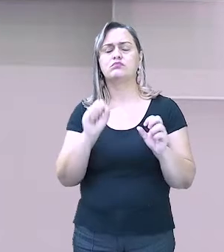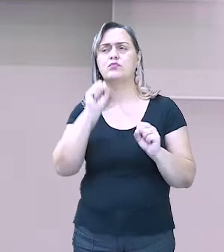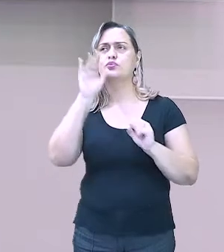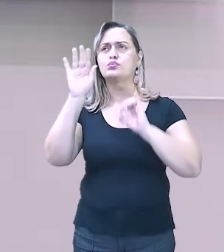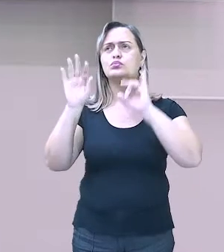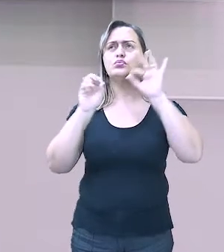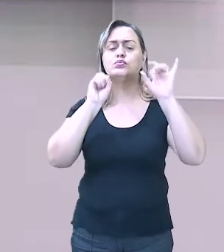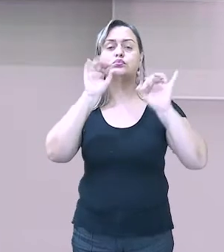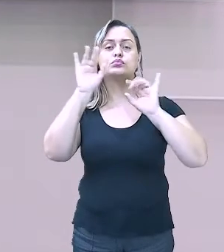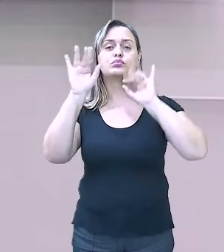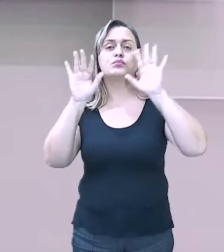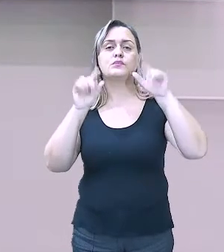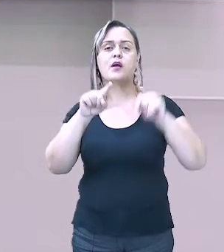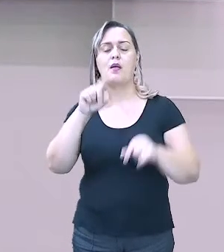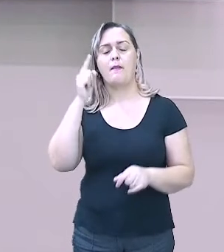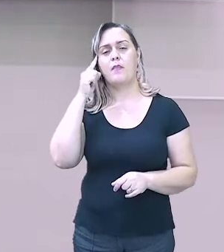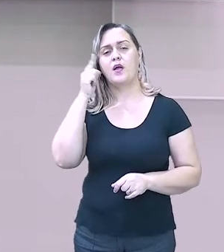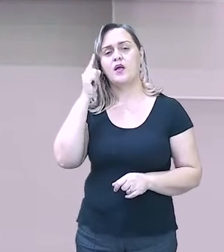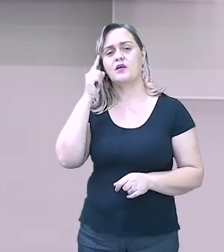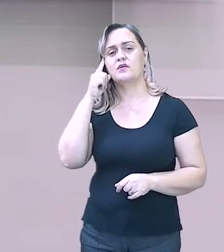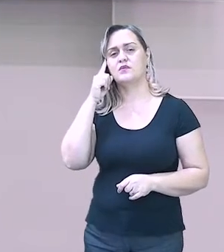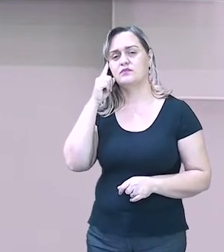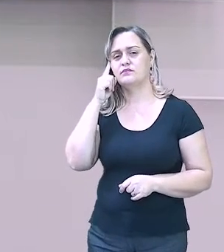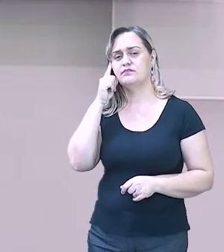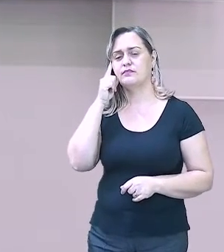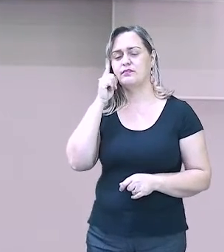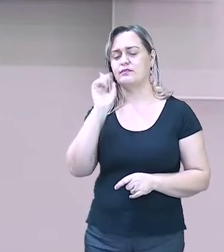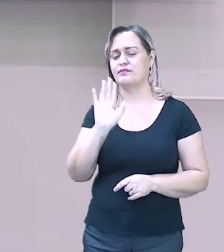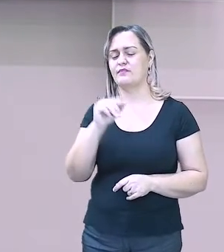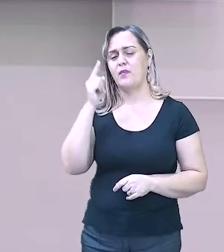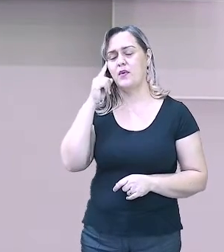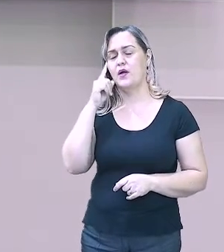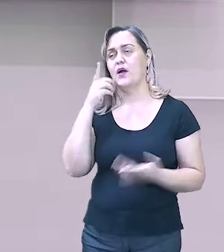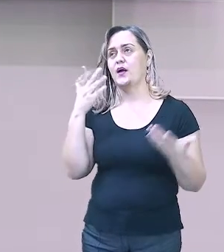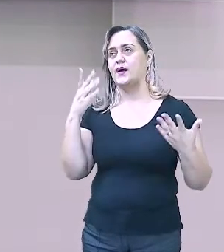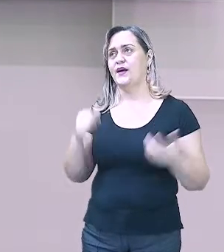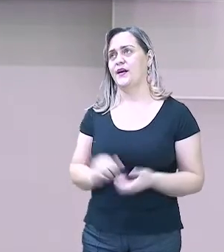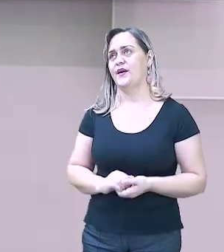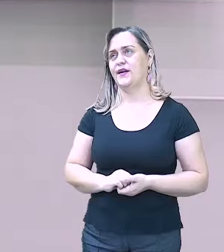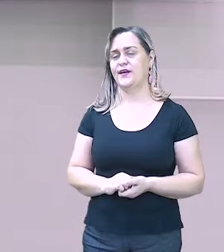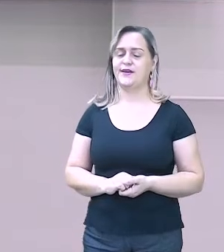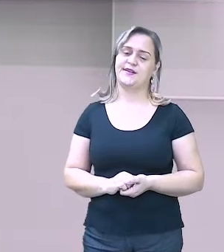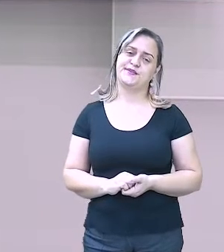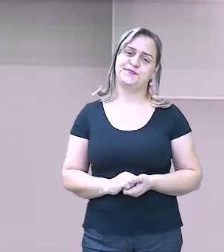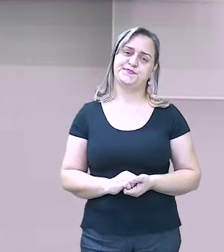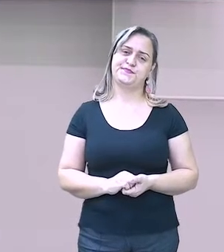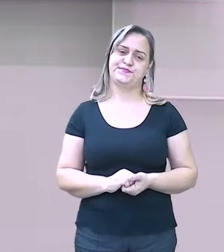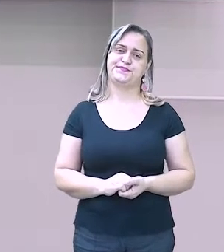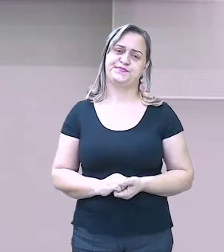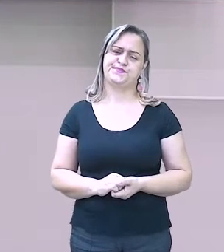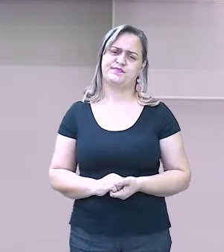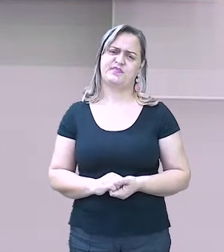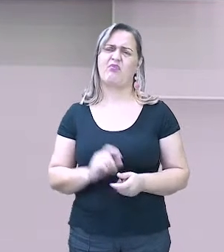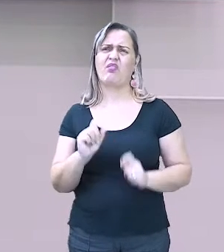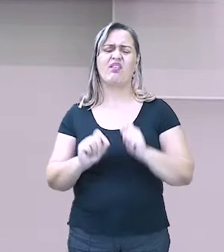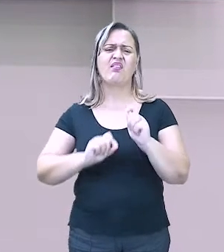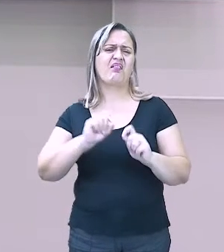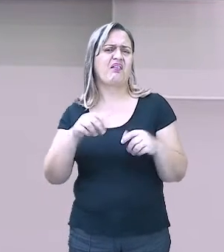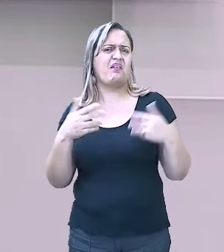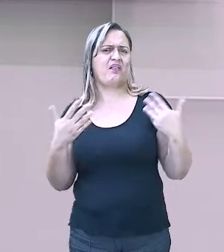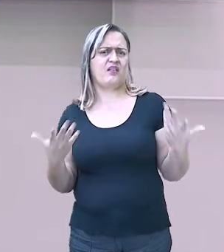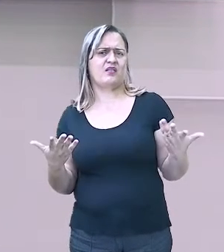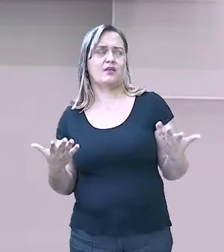pensa aí. Imagino que você deve estar pensando assim. Ai, ai, ai. Que é isso?